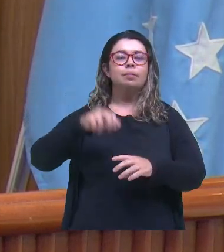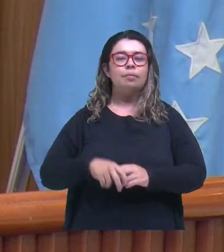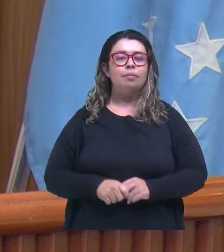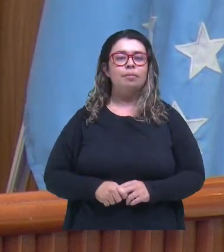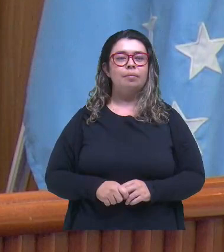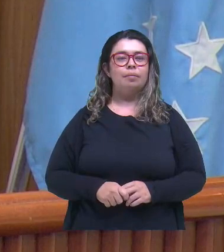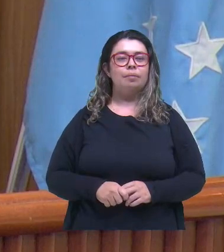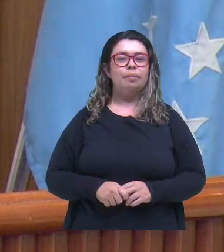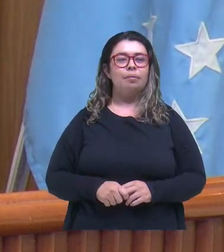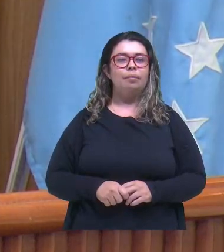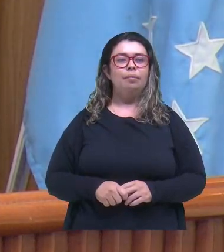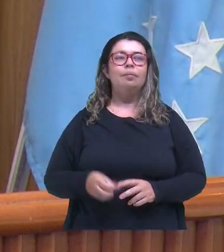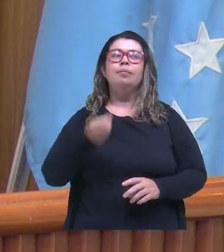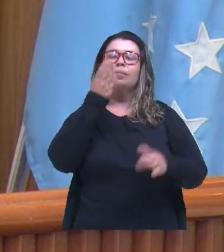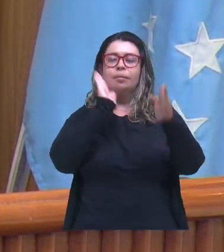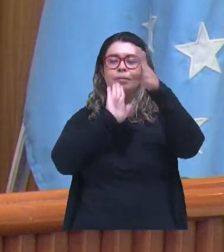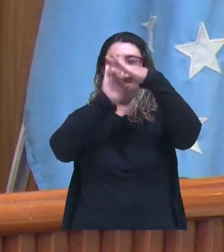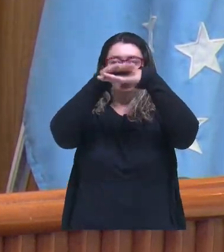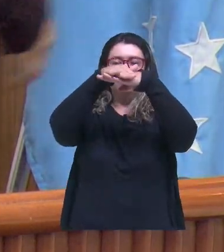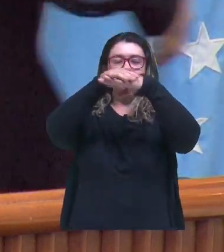Senhoras e senhores, muito boa noite.